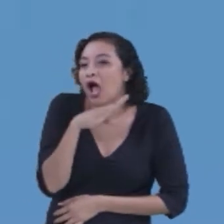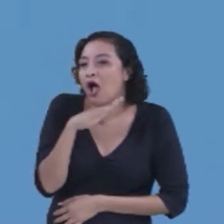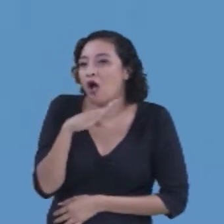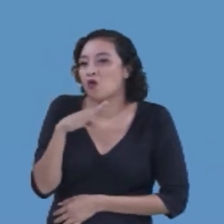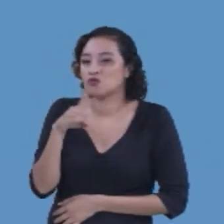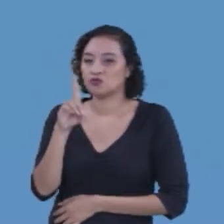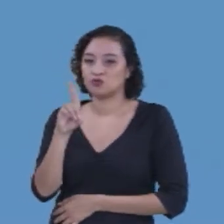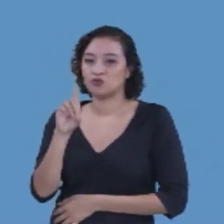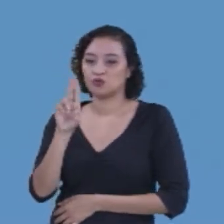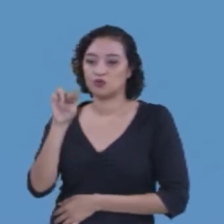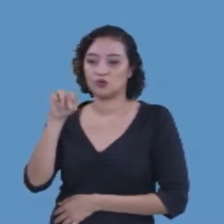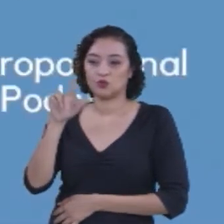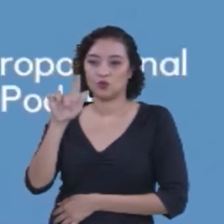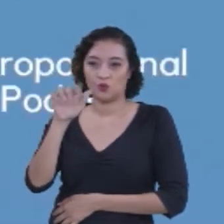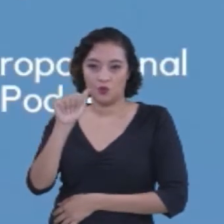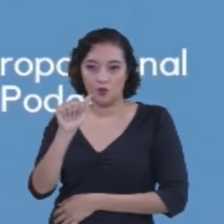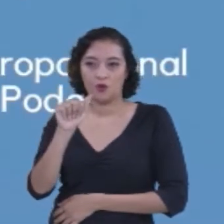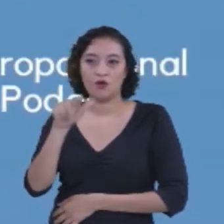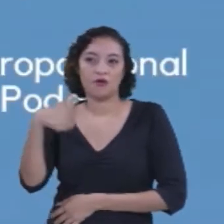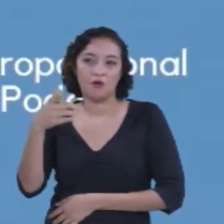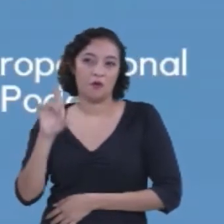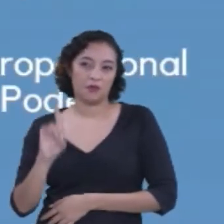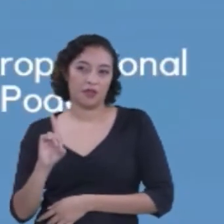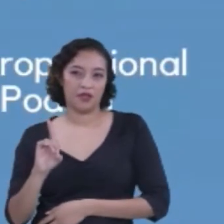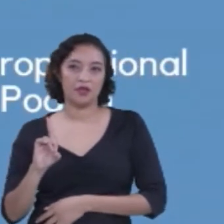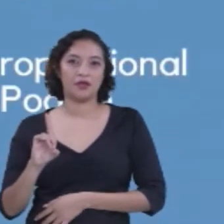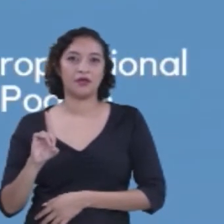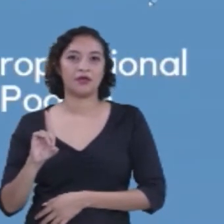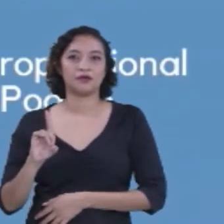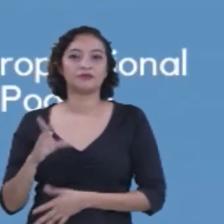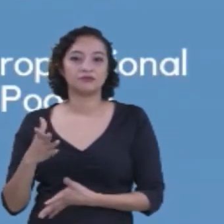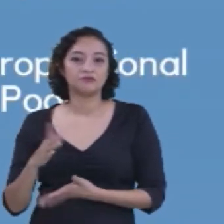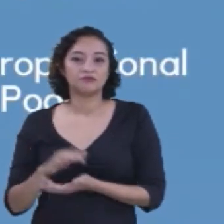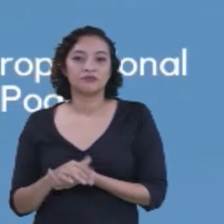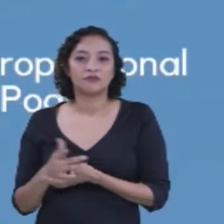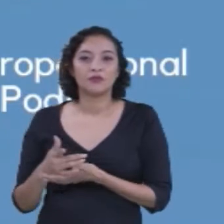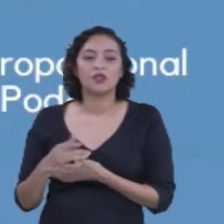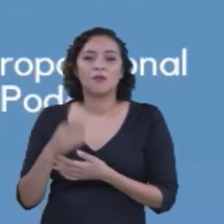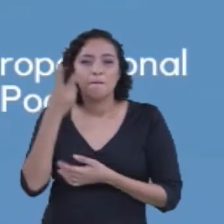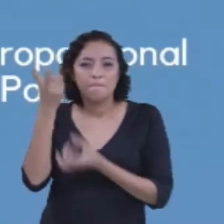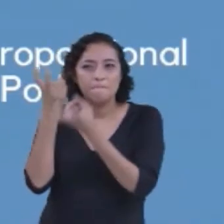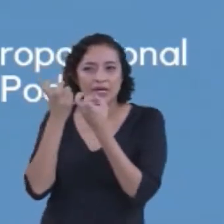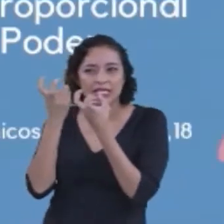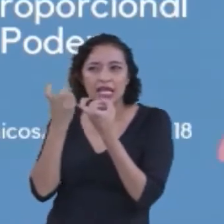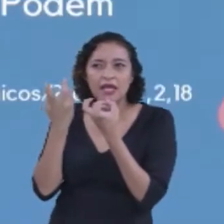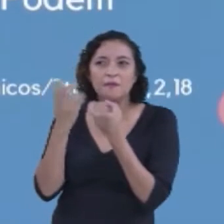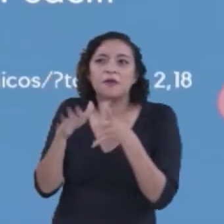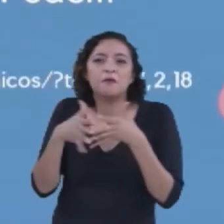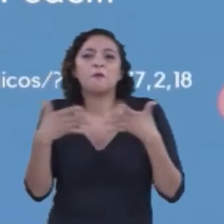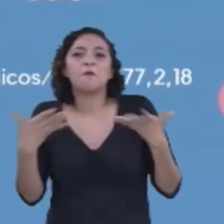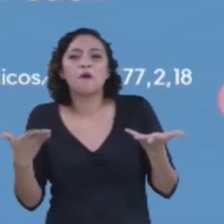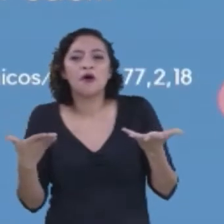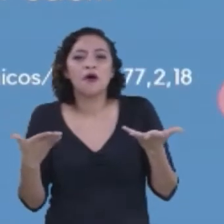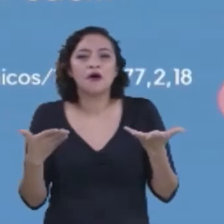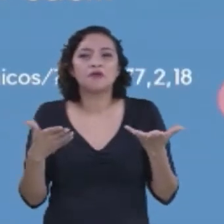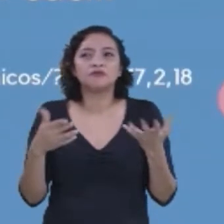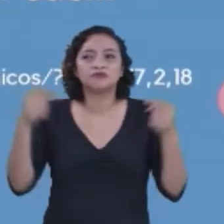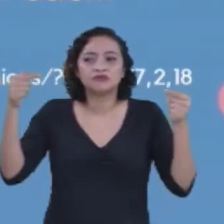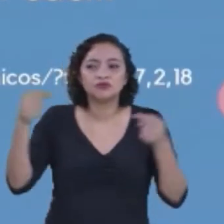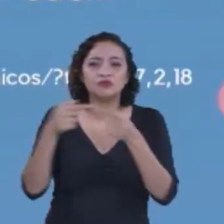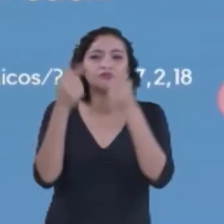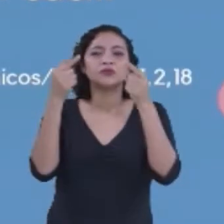aqui? Vamos retornar, analisar o texto? Então, notem que ele vai trazer ali uma expressão. Notem também que